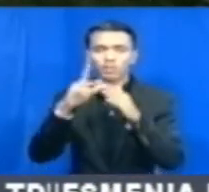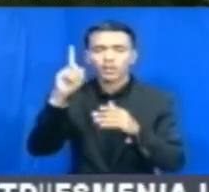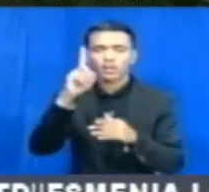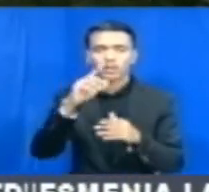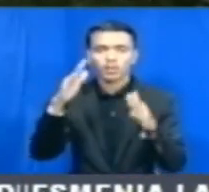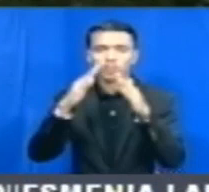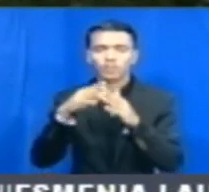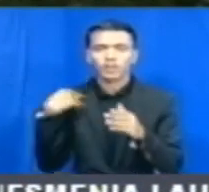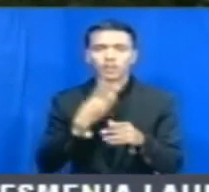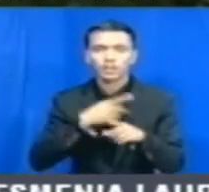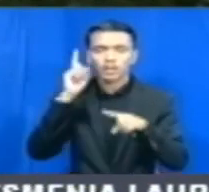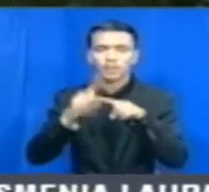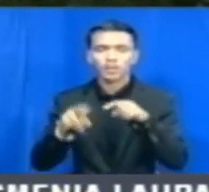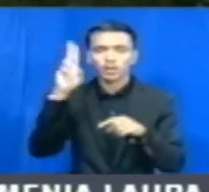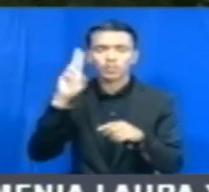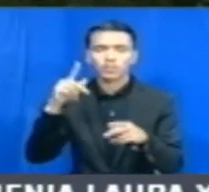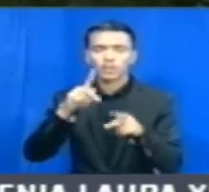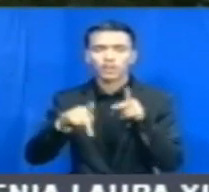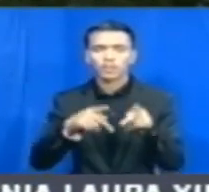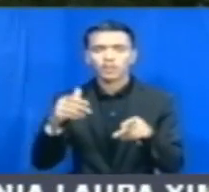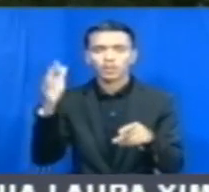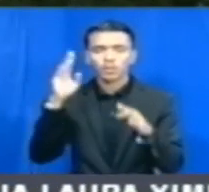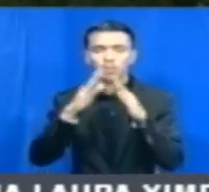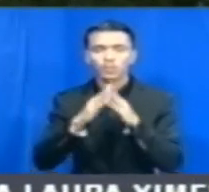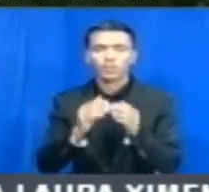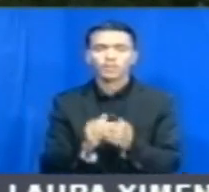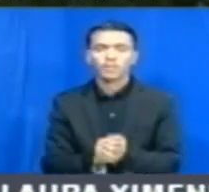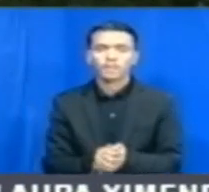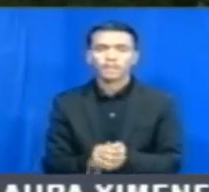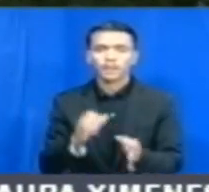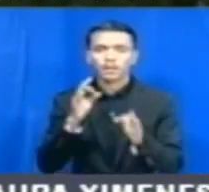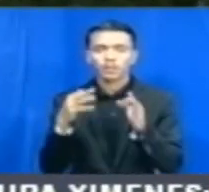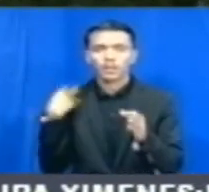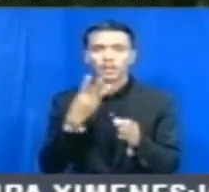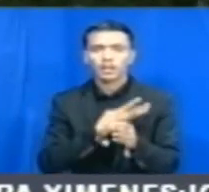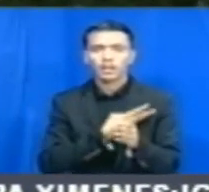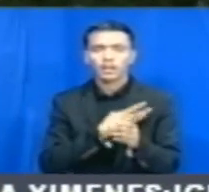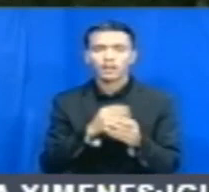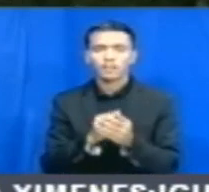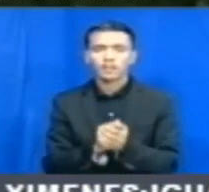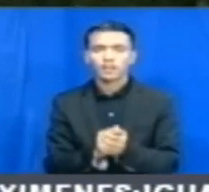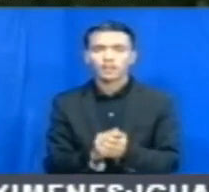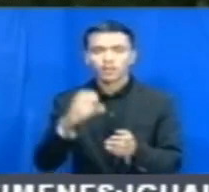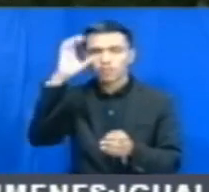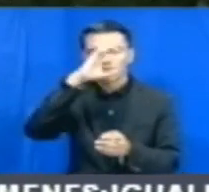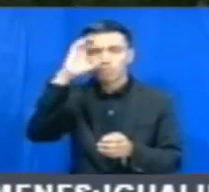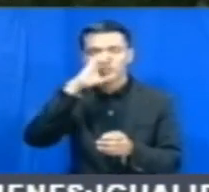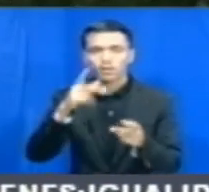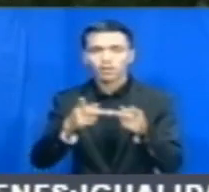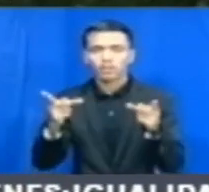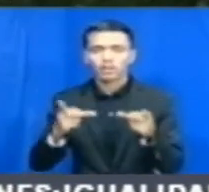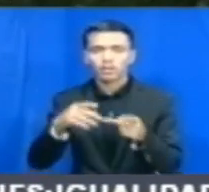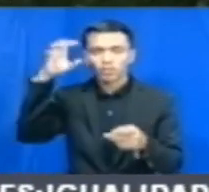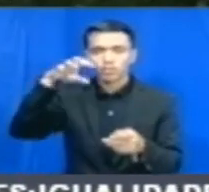ne nebe ita la bela porbe te ni uma ite ji filafal me ite ne fatin nebe amine ne sempre udana na anto buka fatin sesed udam